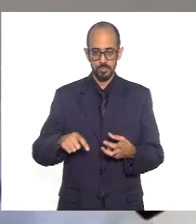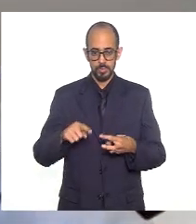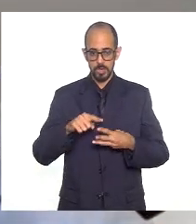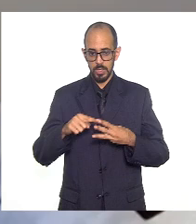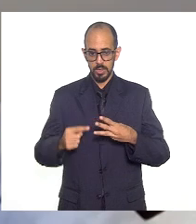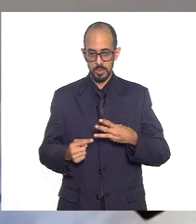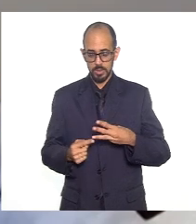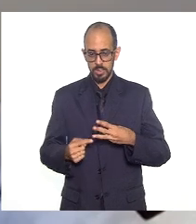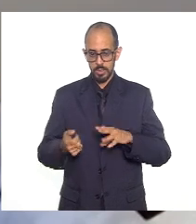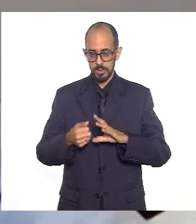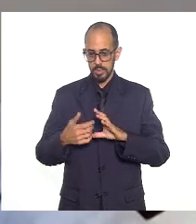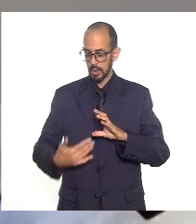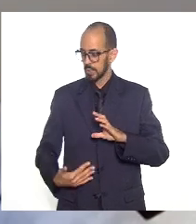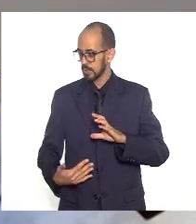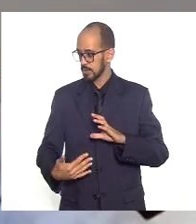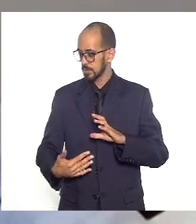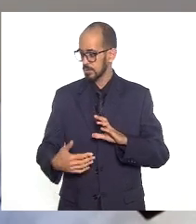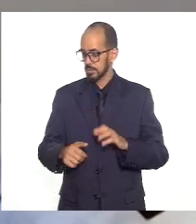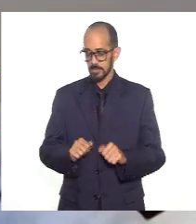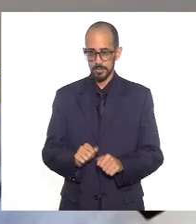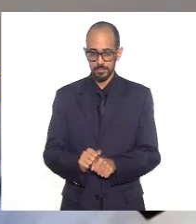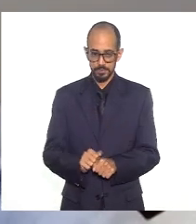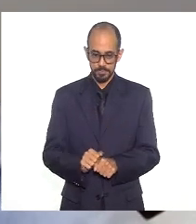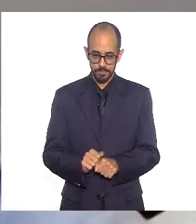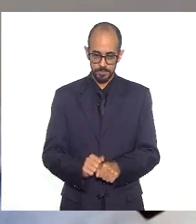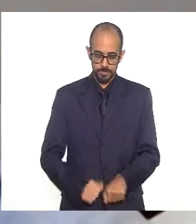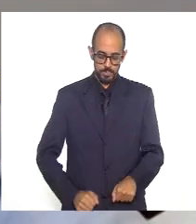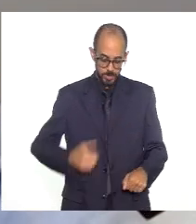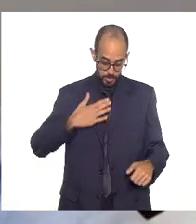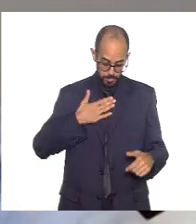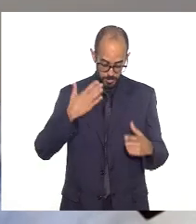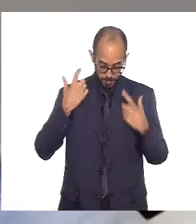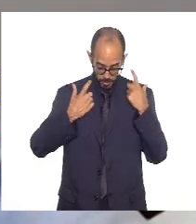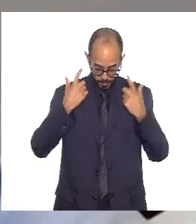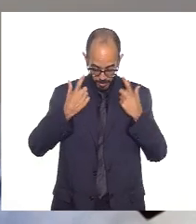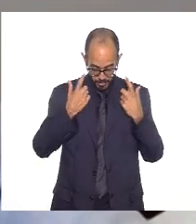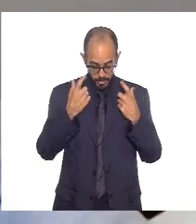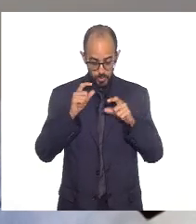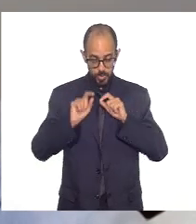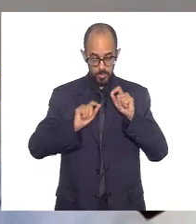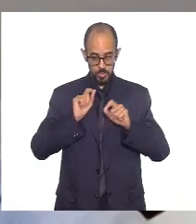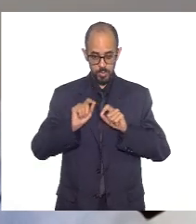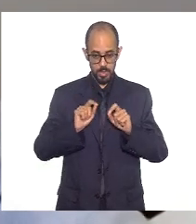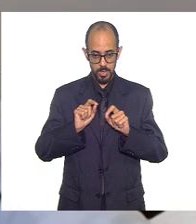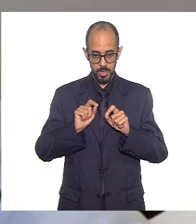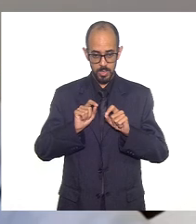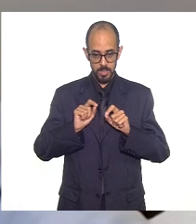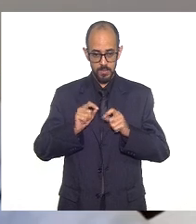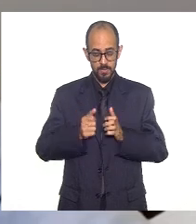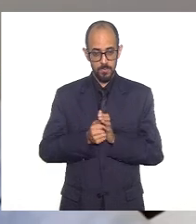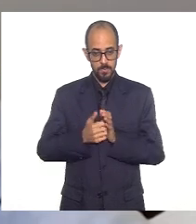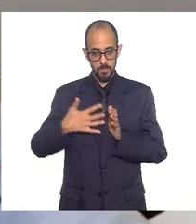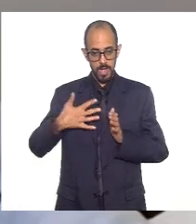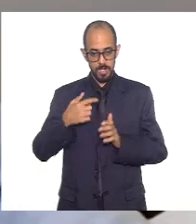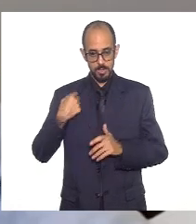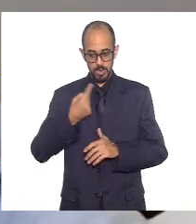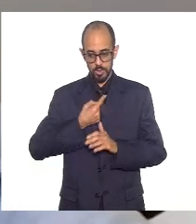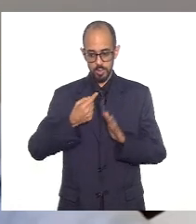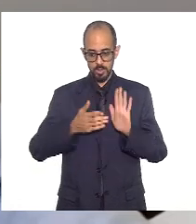e me preocupa, deputado André Ciliano, presidente do Poder Legislativo Estadual, que muitas das nossas propostas